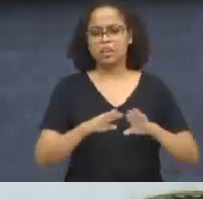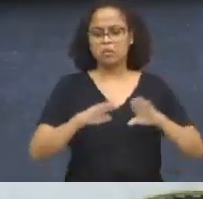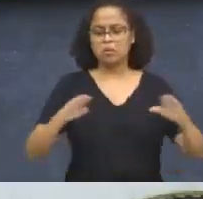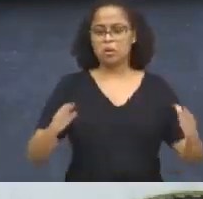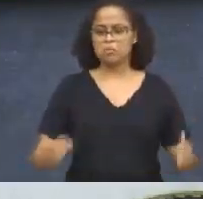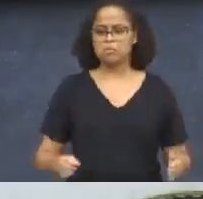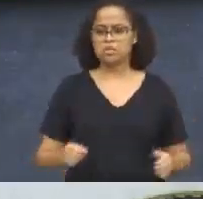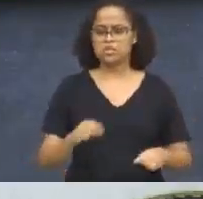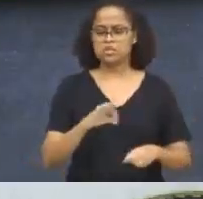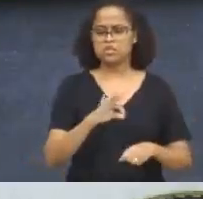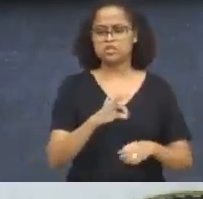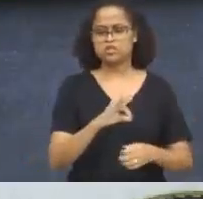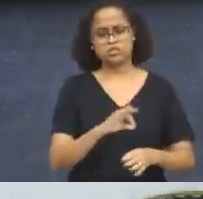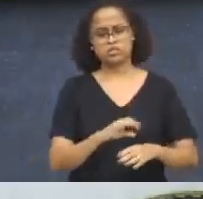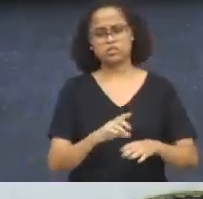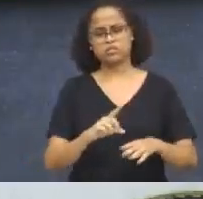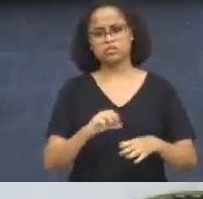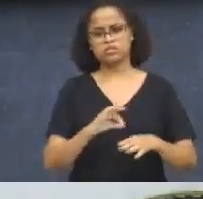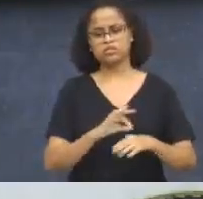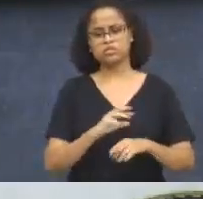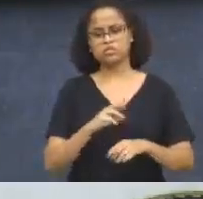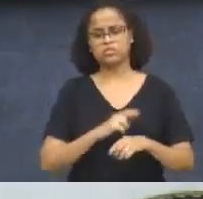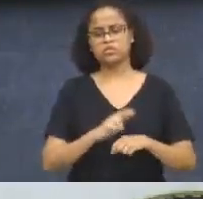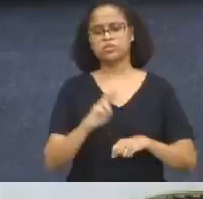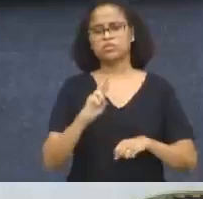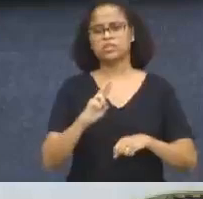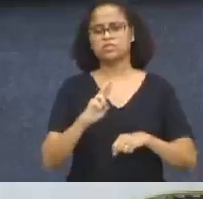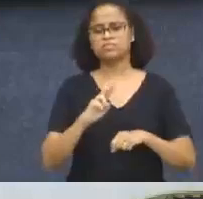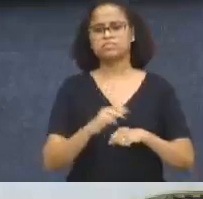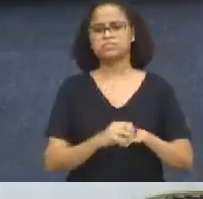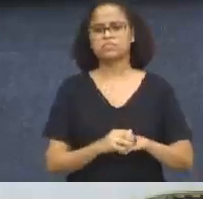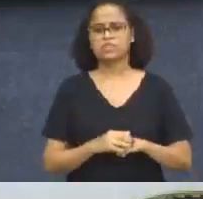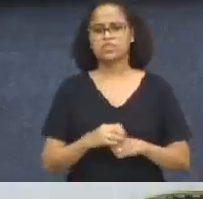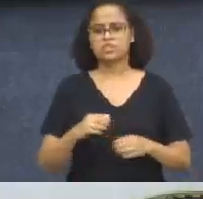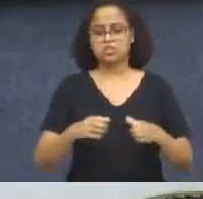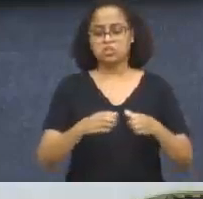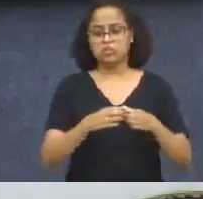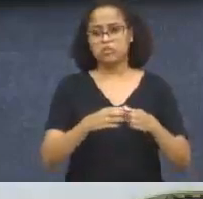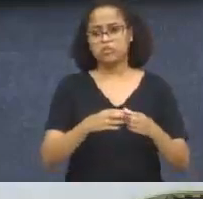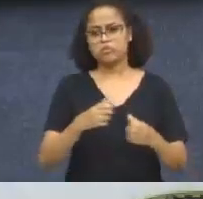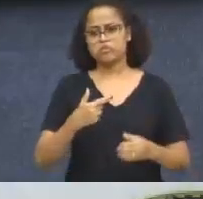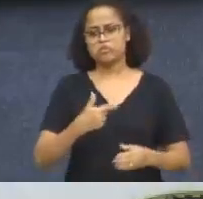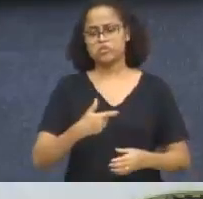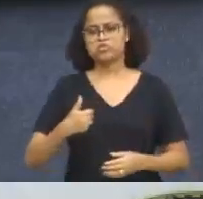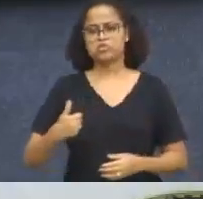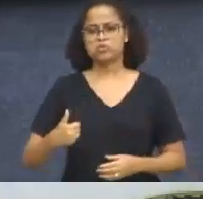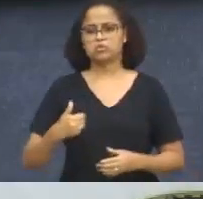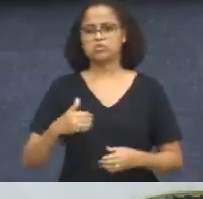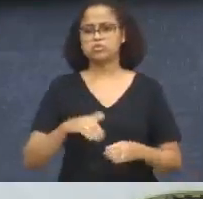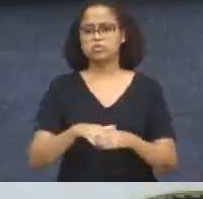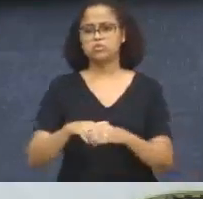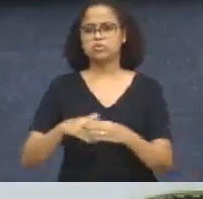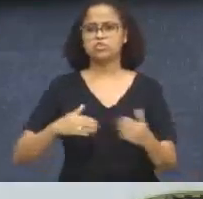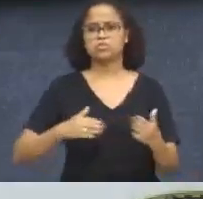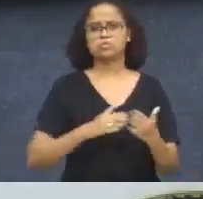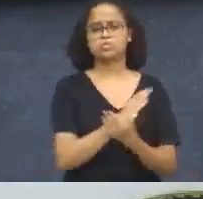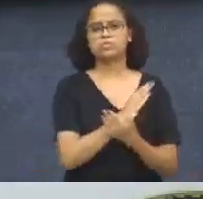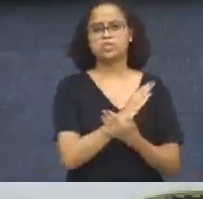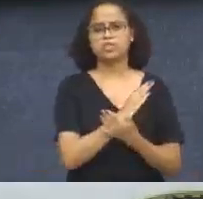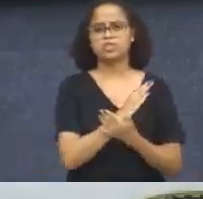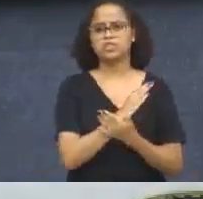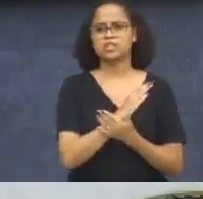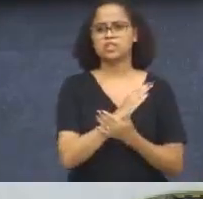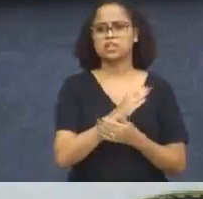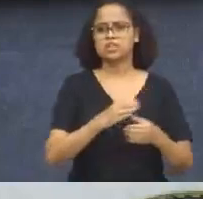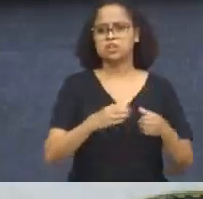diretora. Há emendas. Quórum, maioria dos membros da Câmara, são 21 votos para aprová-lo. A votação é nominal.